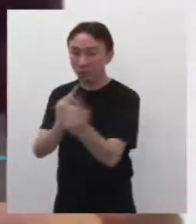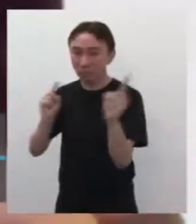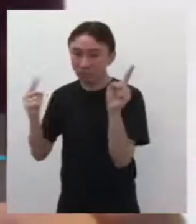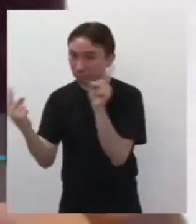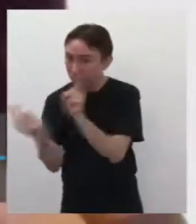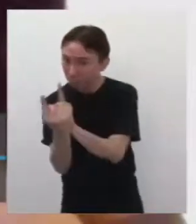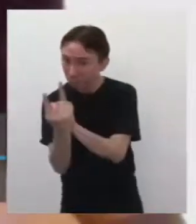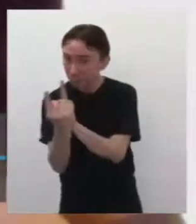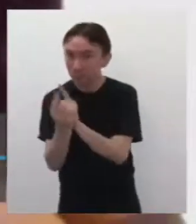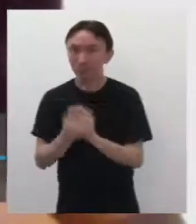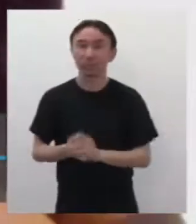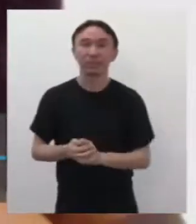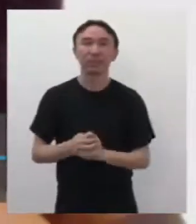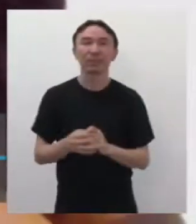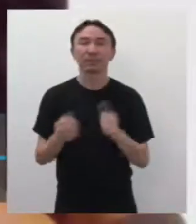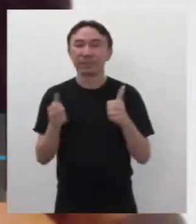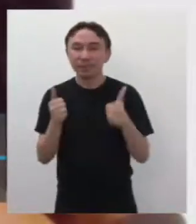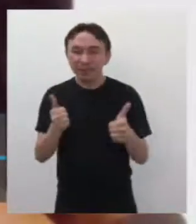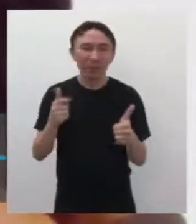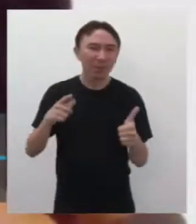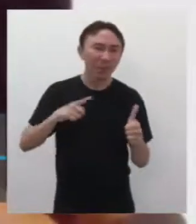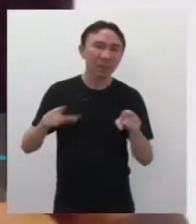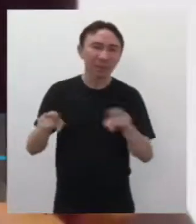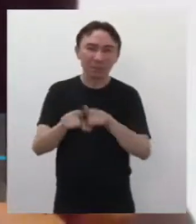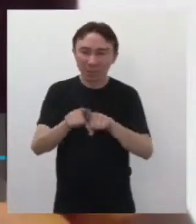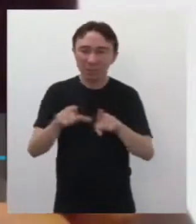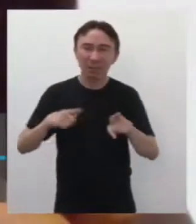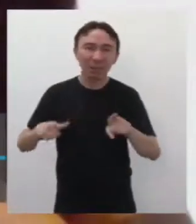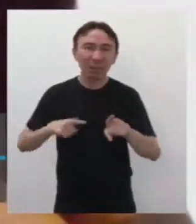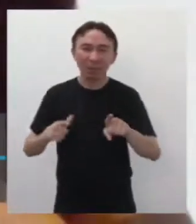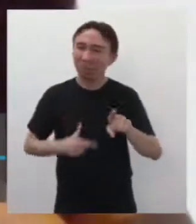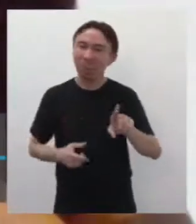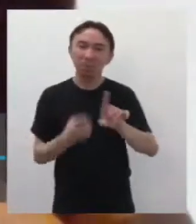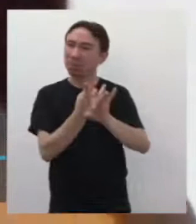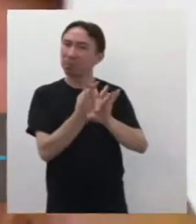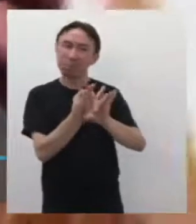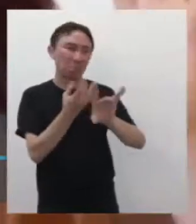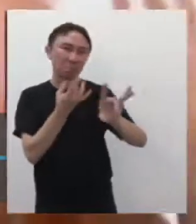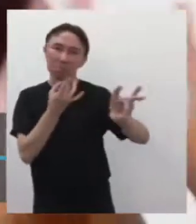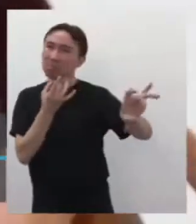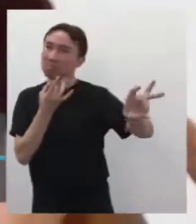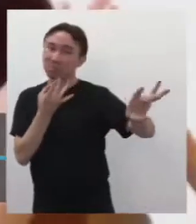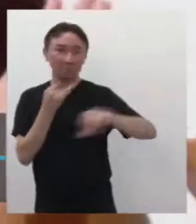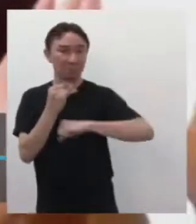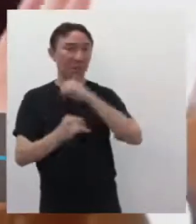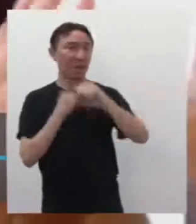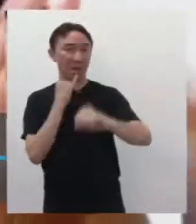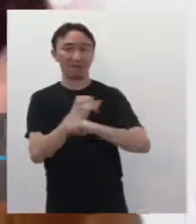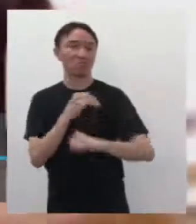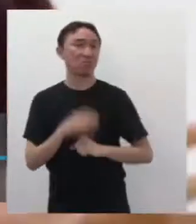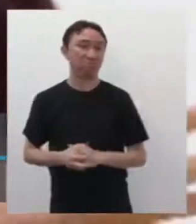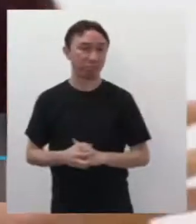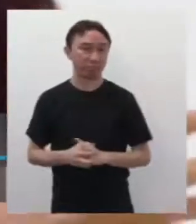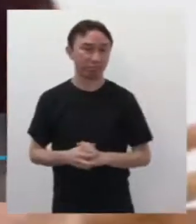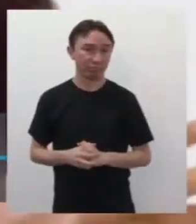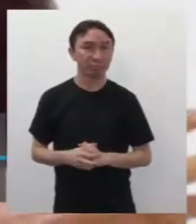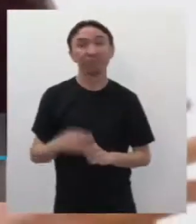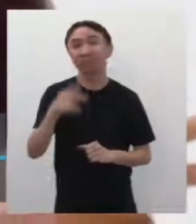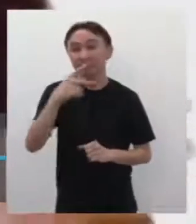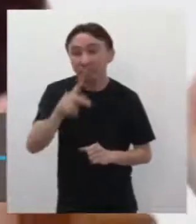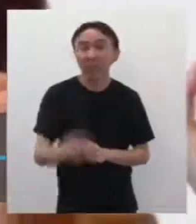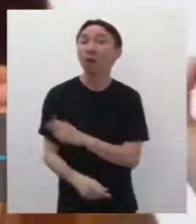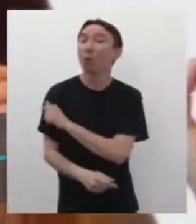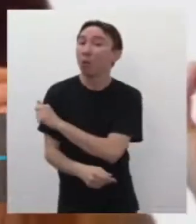presencial quanto online. o seu aluno, ele assistiu o